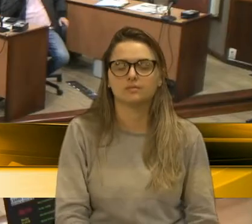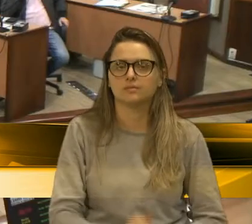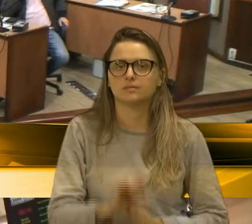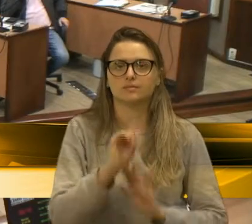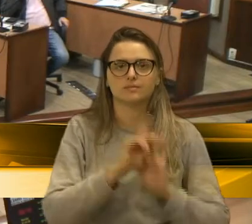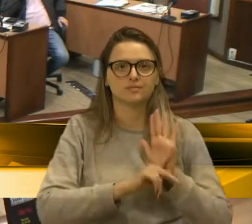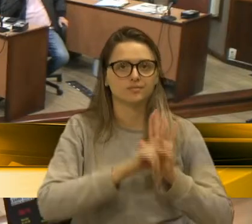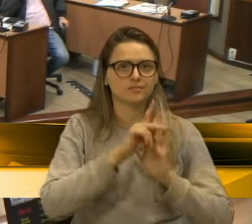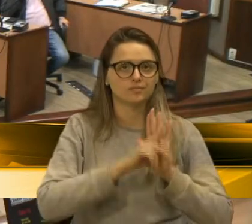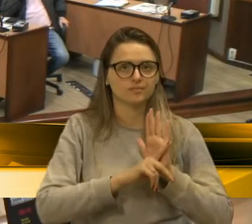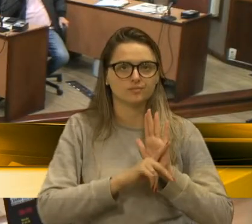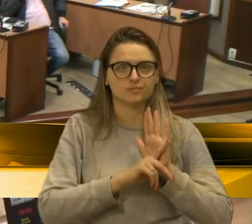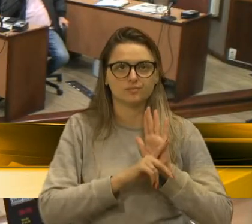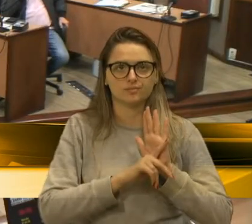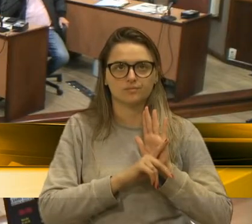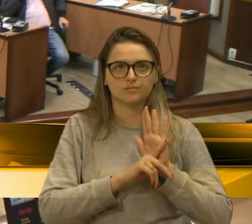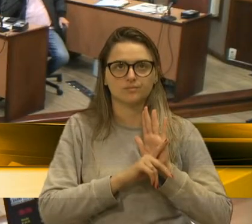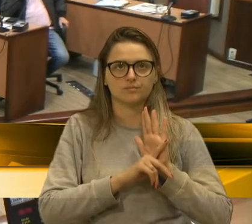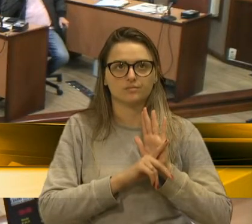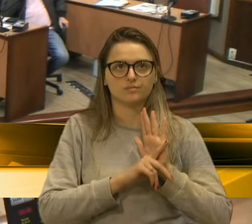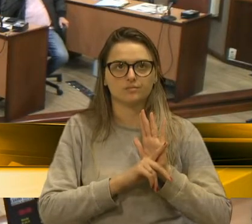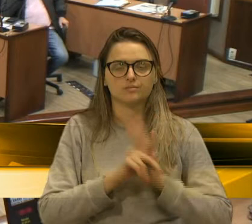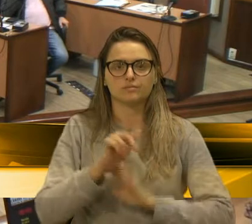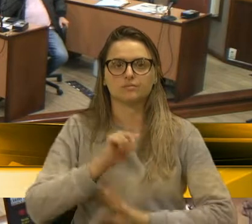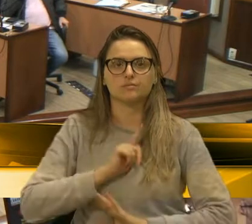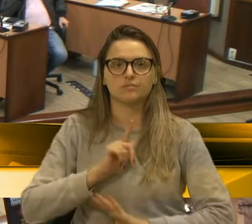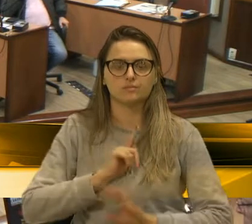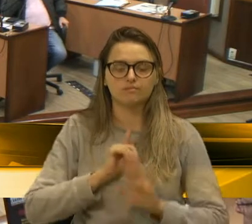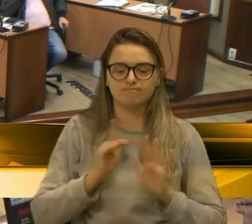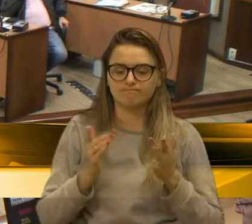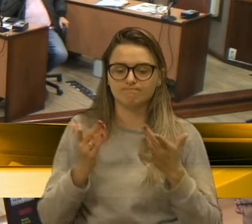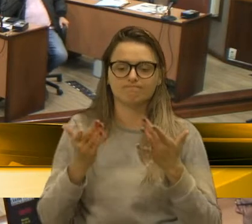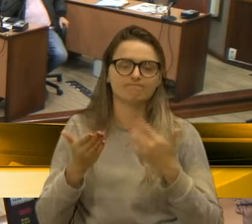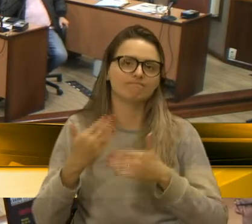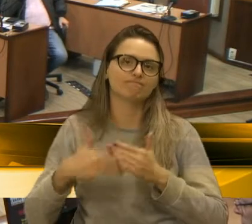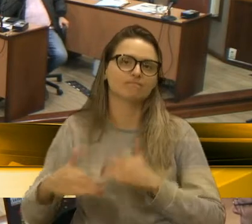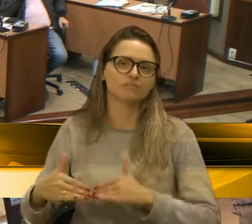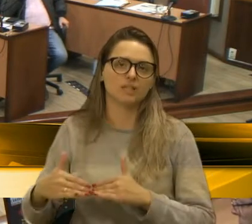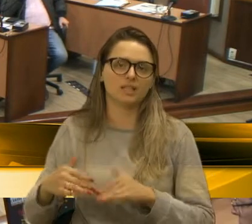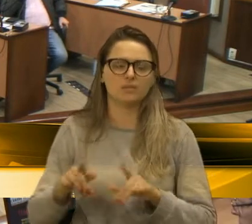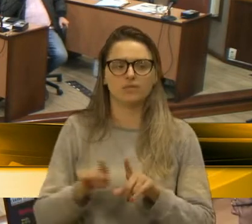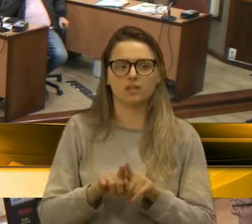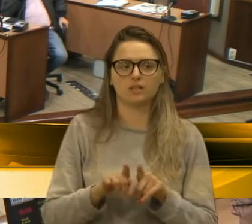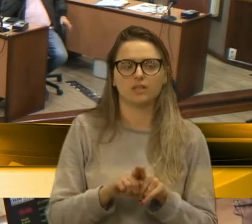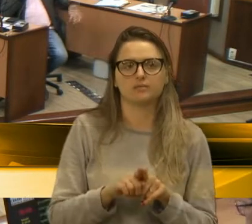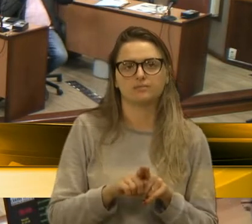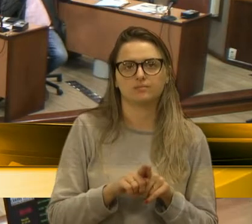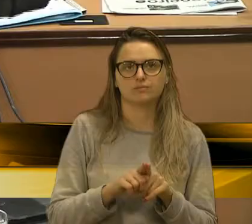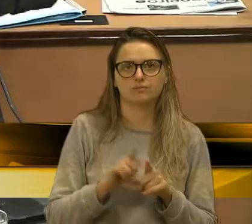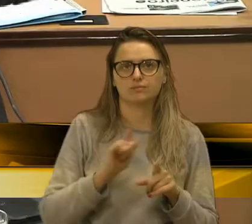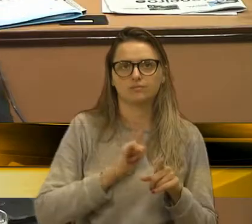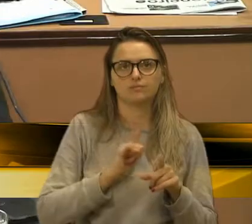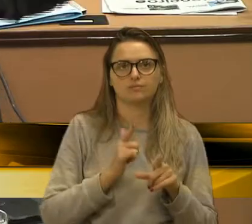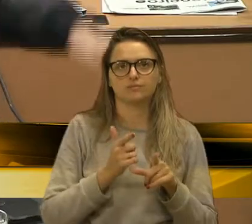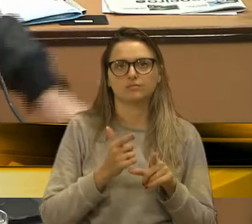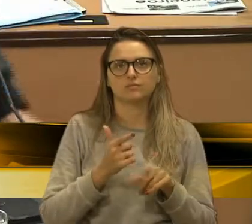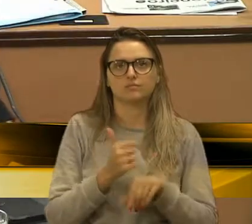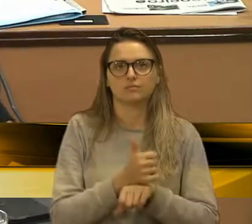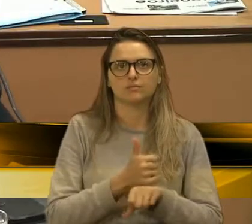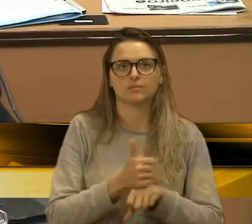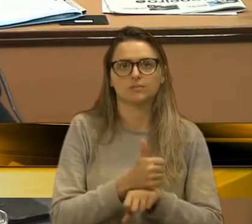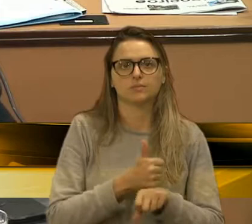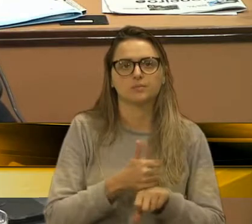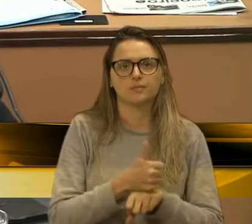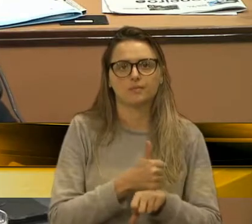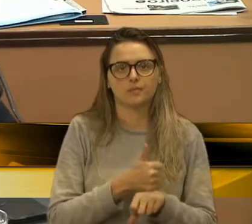projeto praticamente iria desestimular as pessoas a licionarem ou trabalharem como